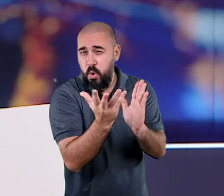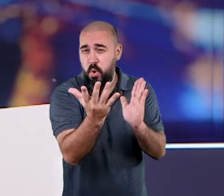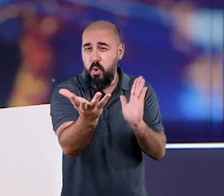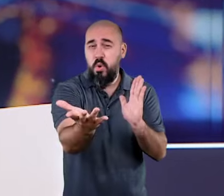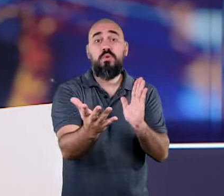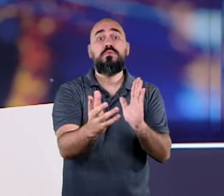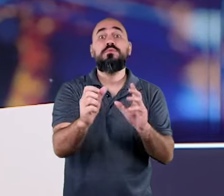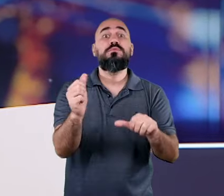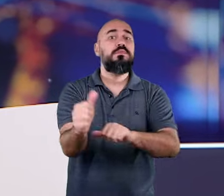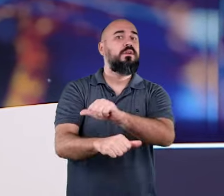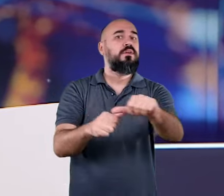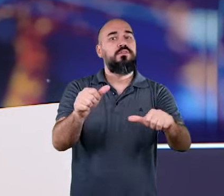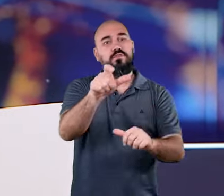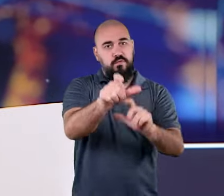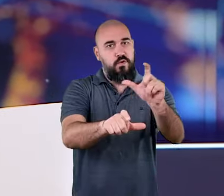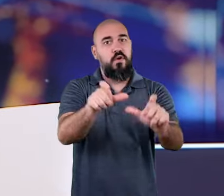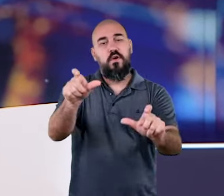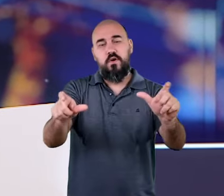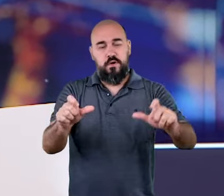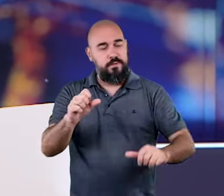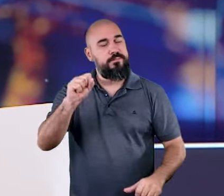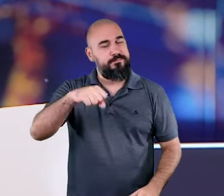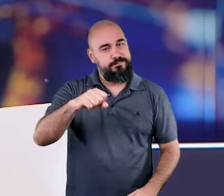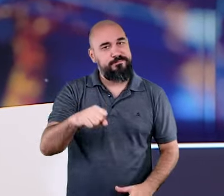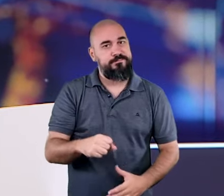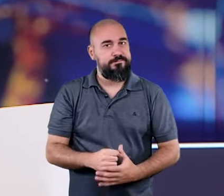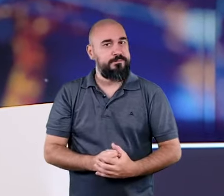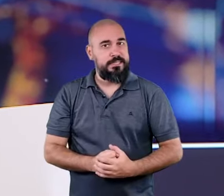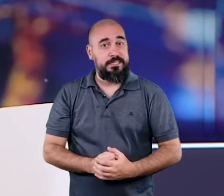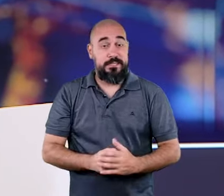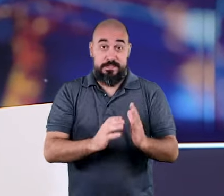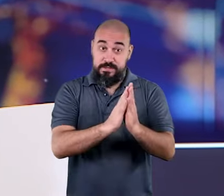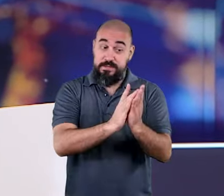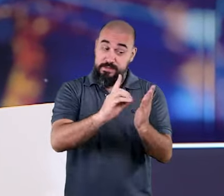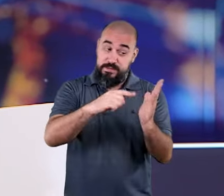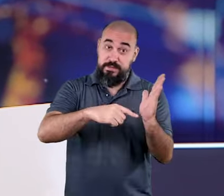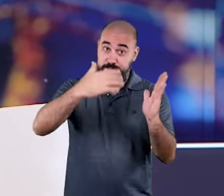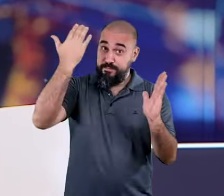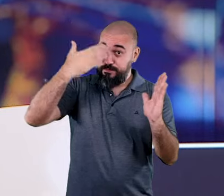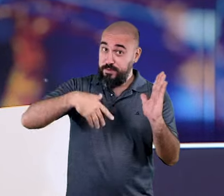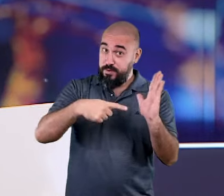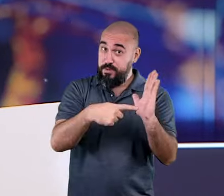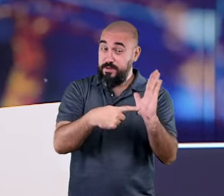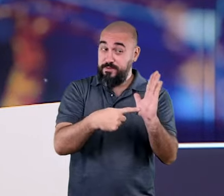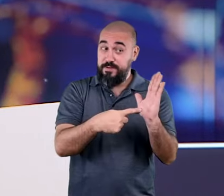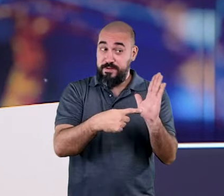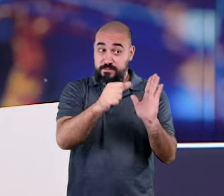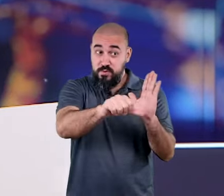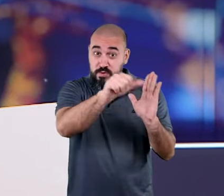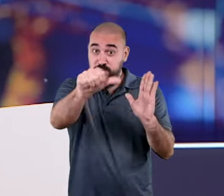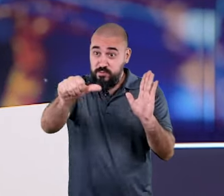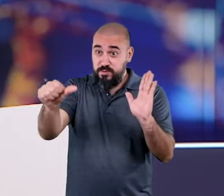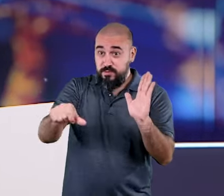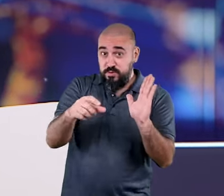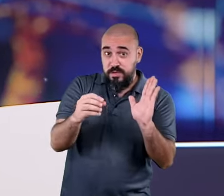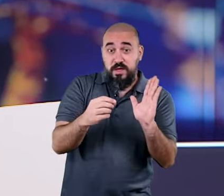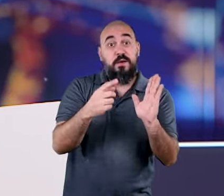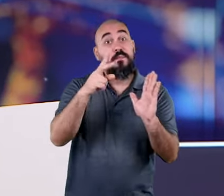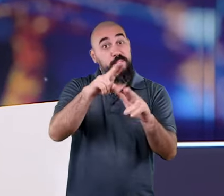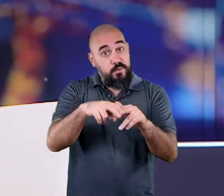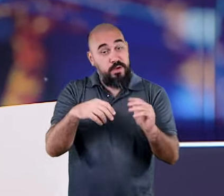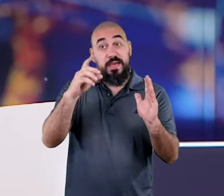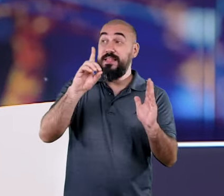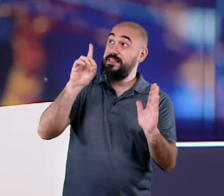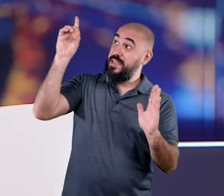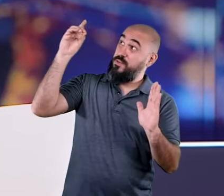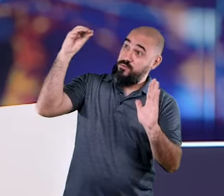pessoas. Esta é uma evidência de que este livro não é um livro qualquer, mas é sim a revelação de Deus para os